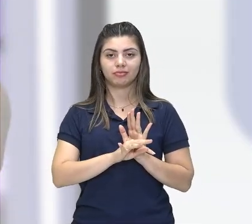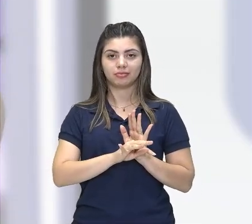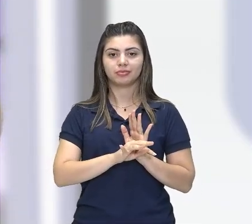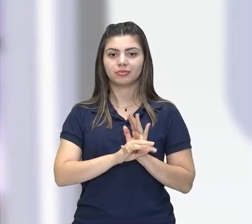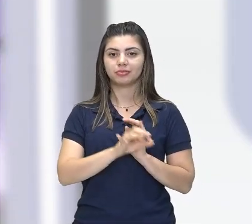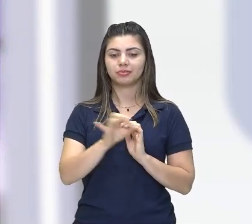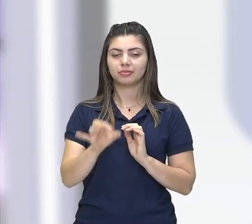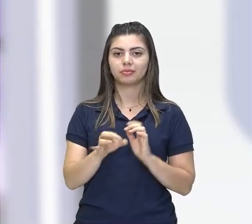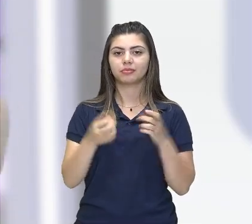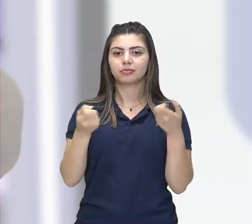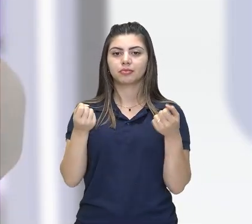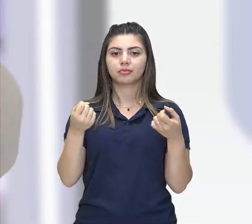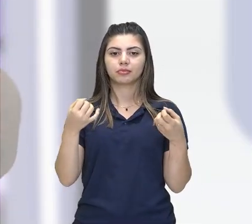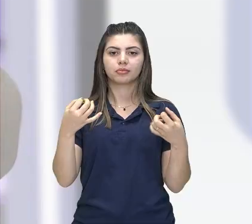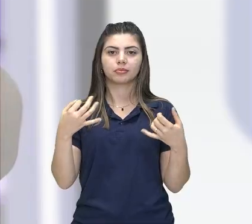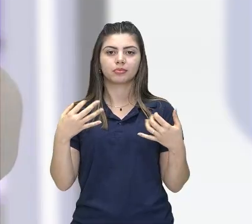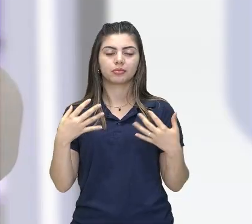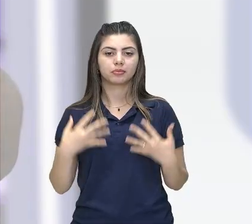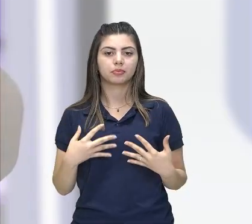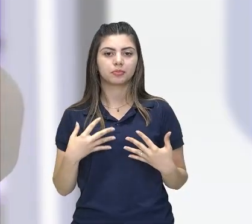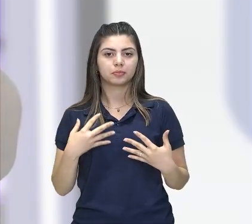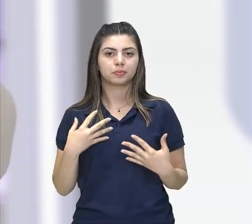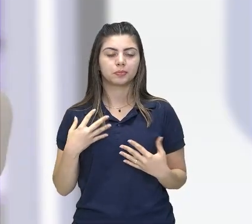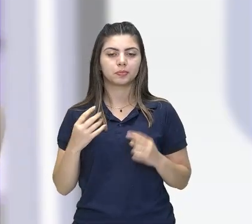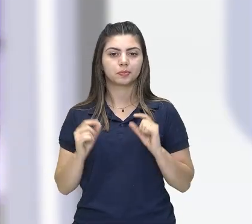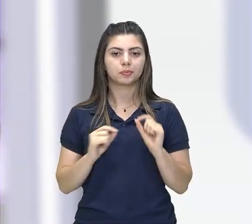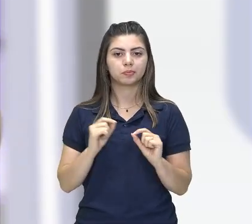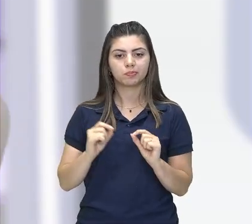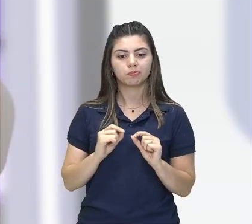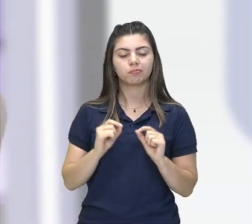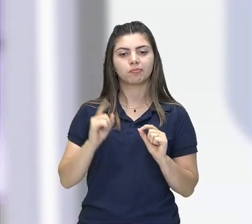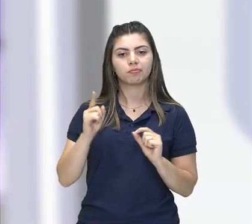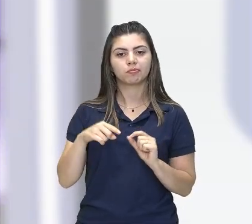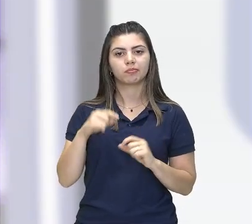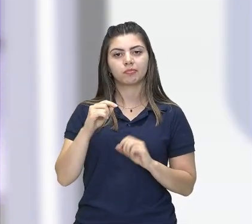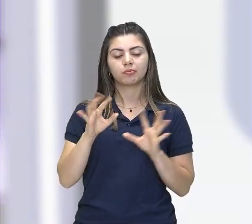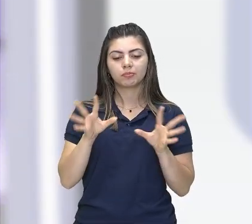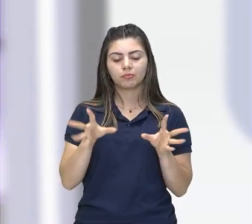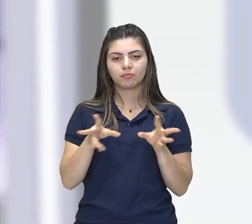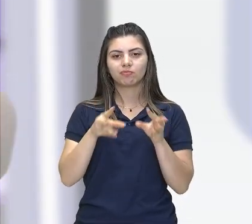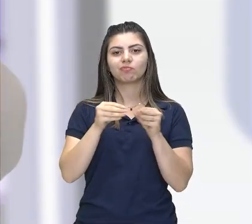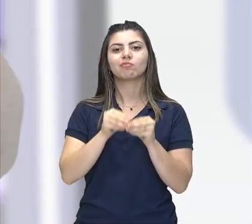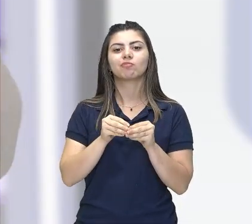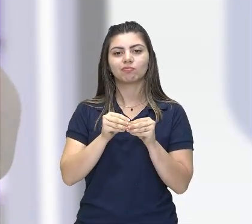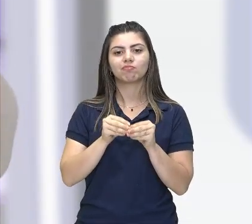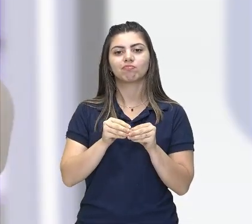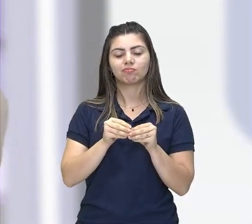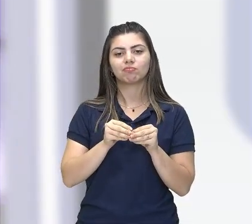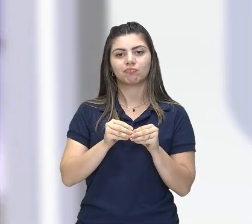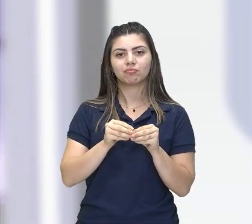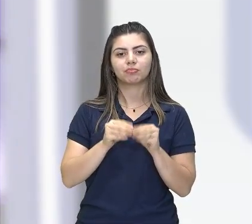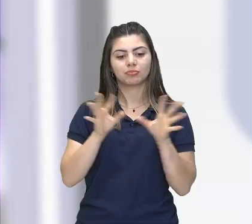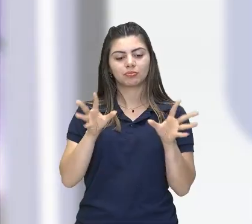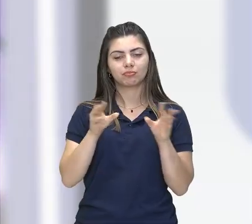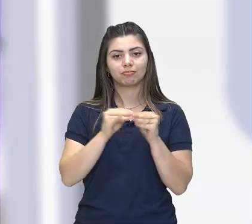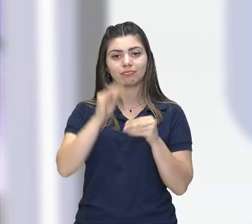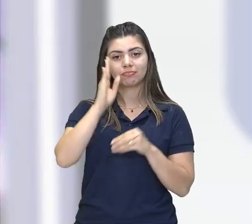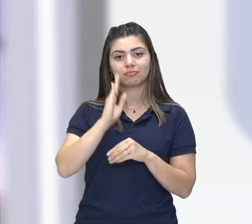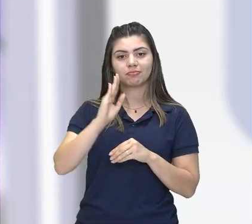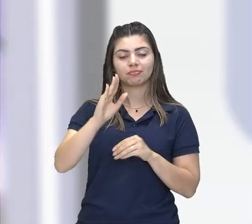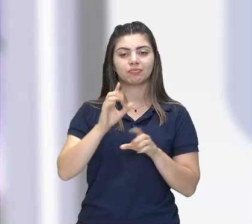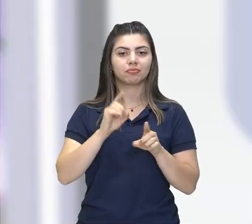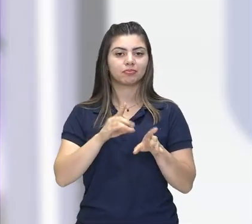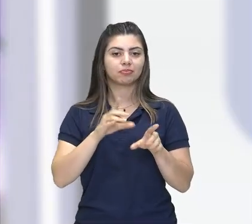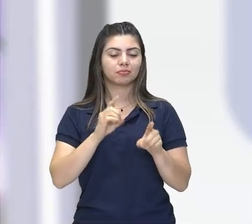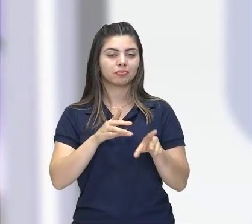né, o conjunto com o essencial, com o resumo das principais doutrinas,